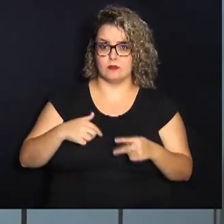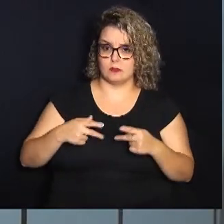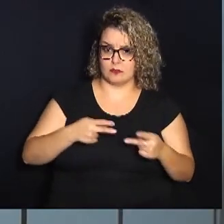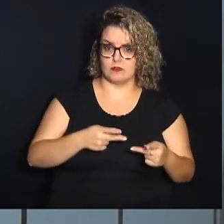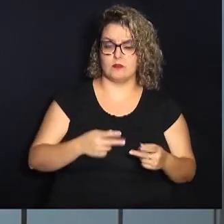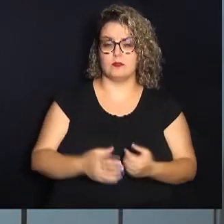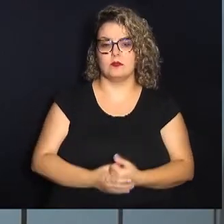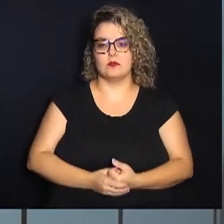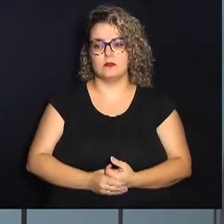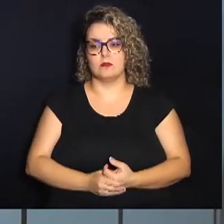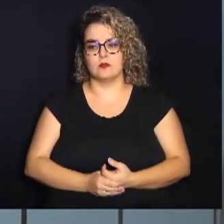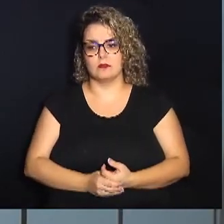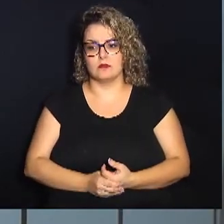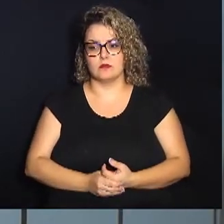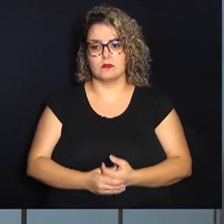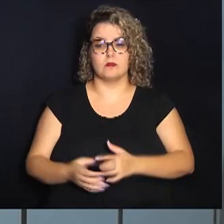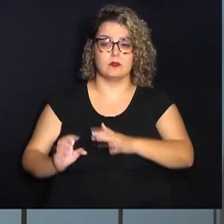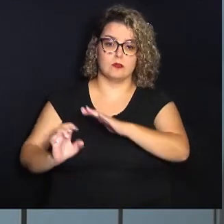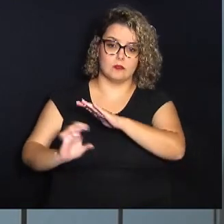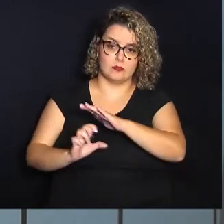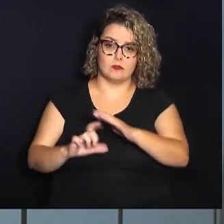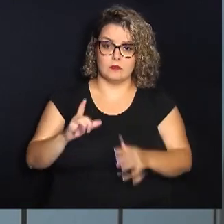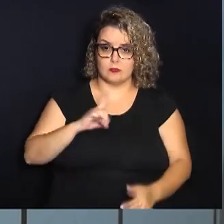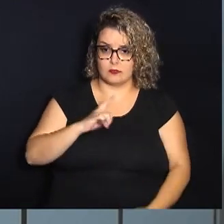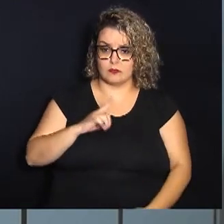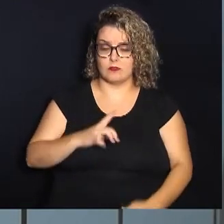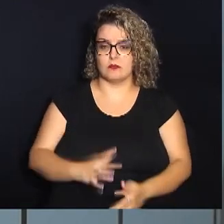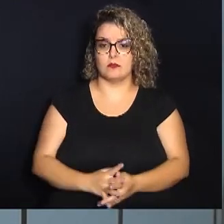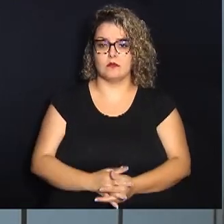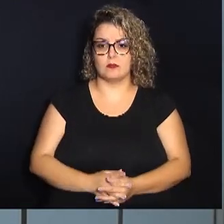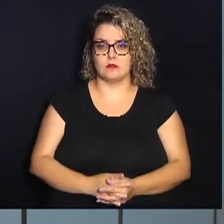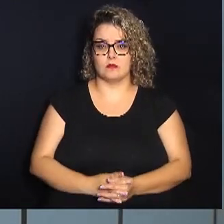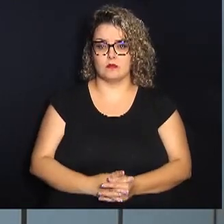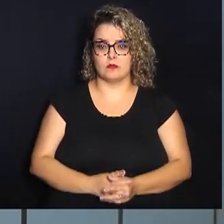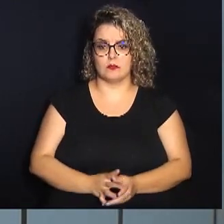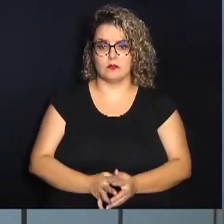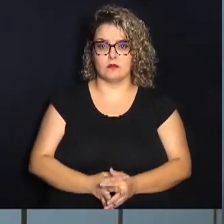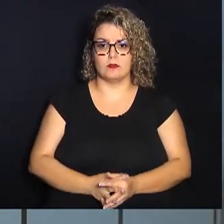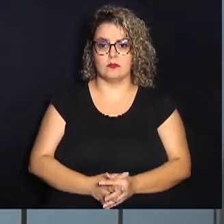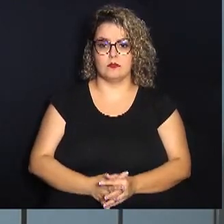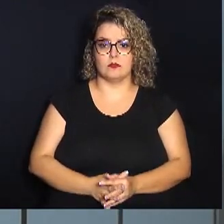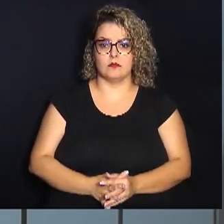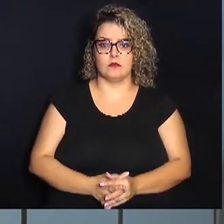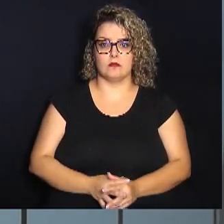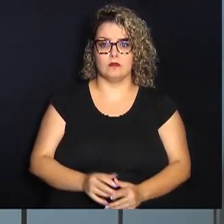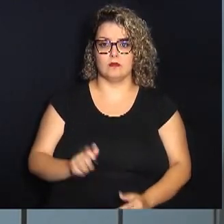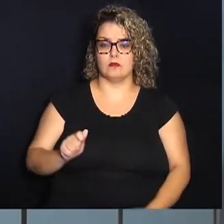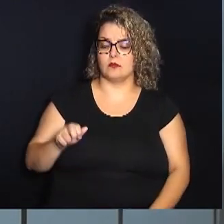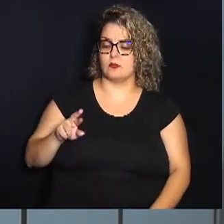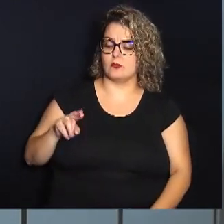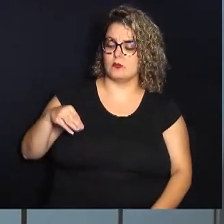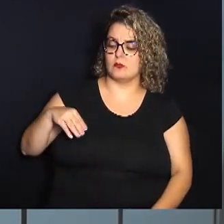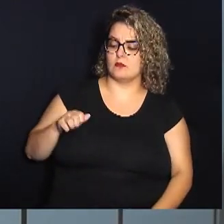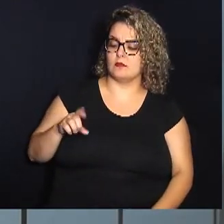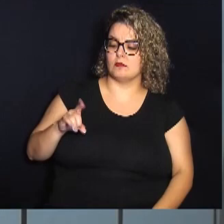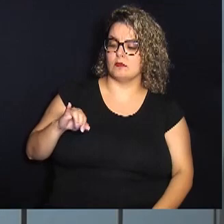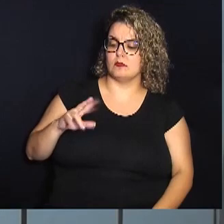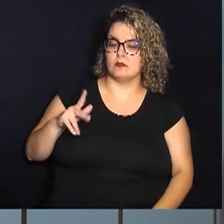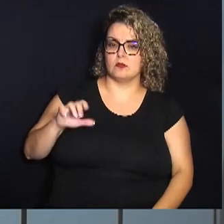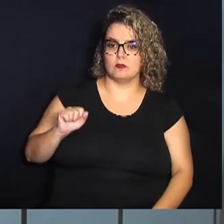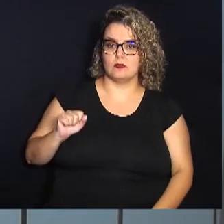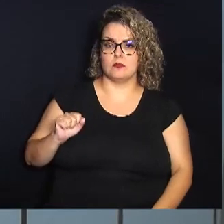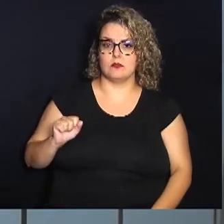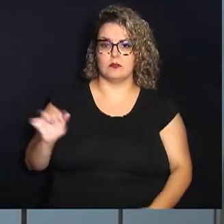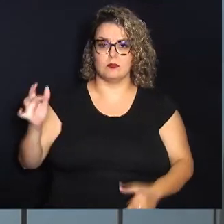recentemente uma empresa que tem lá uma armadilha para o mosquito da dengue. Eu